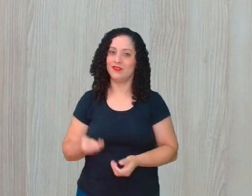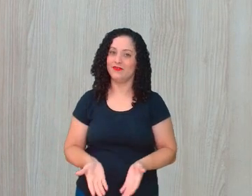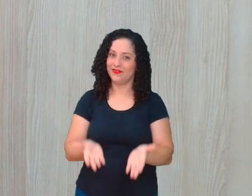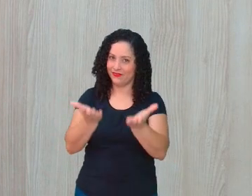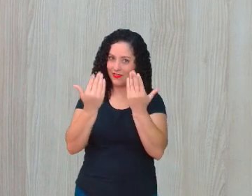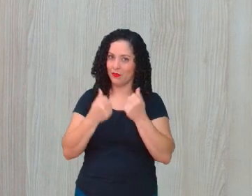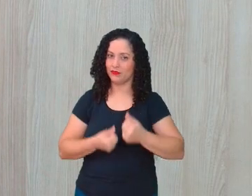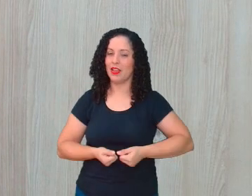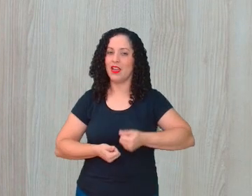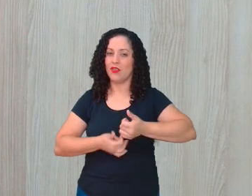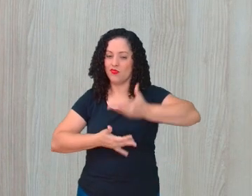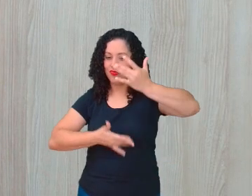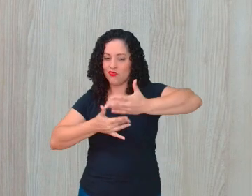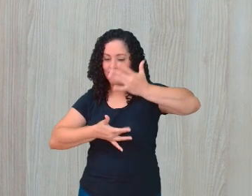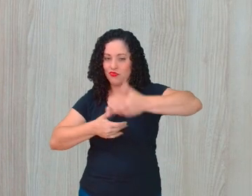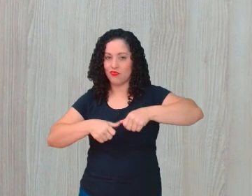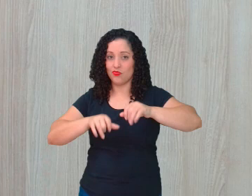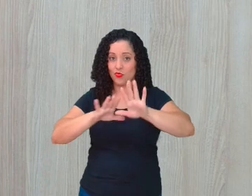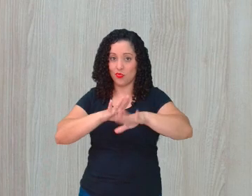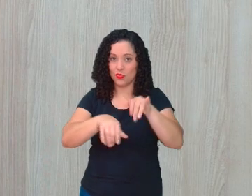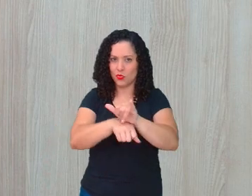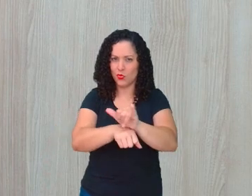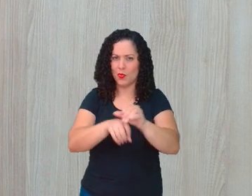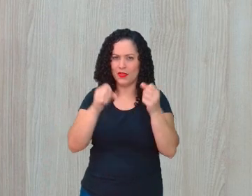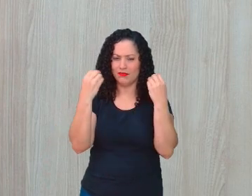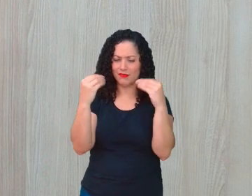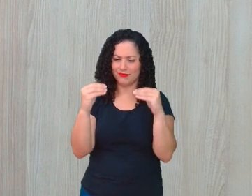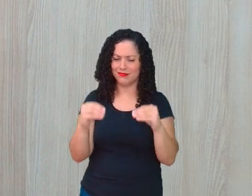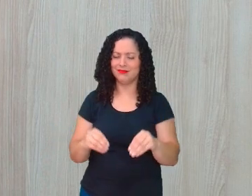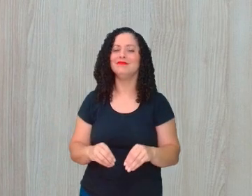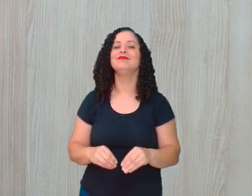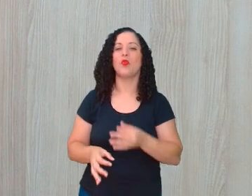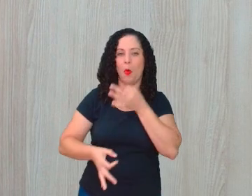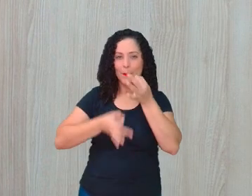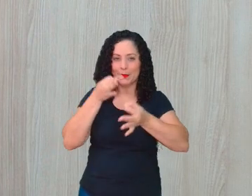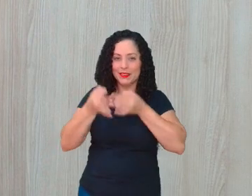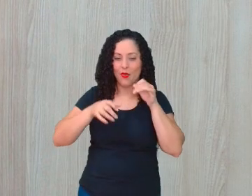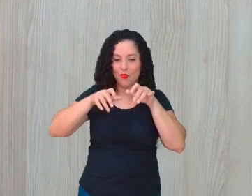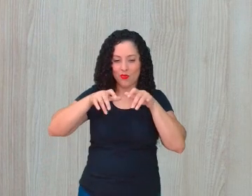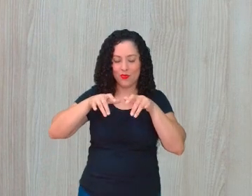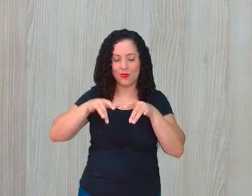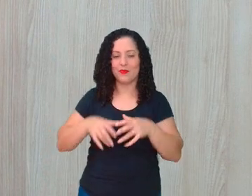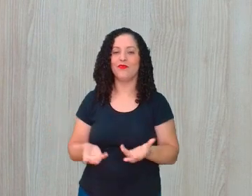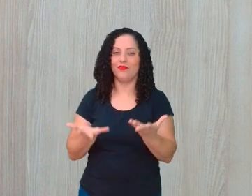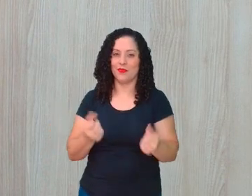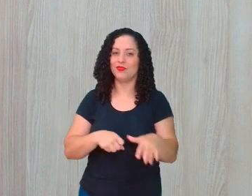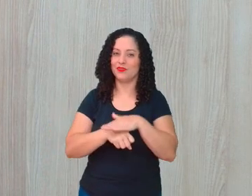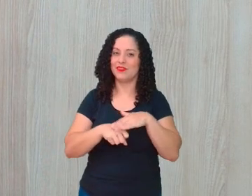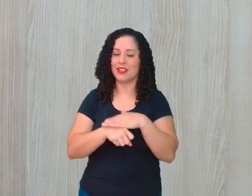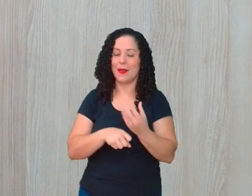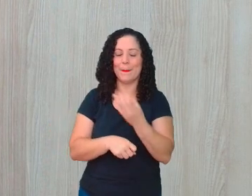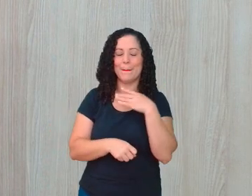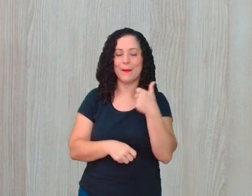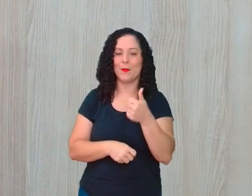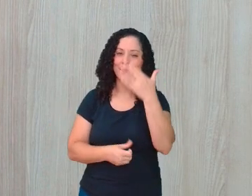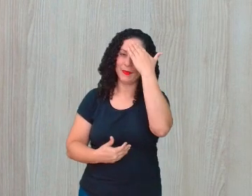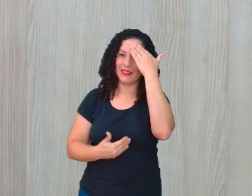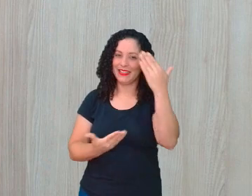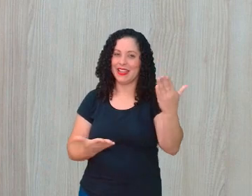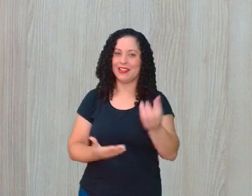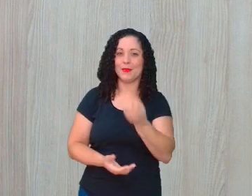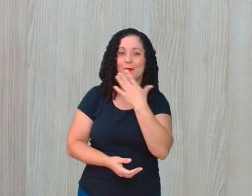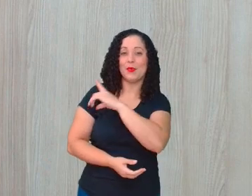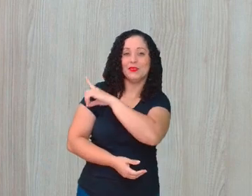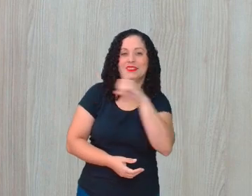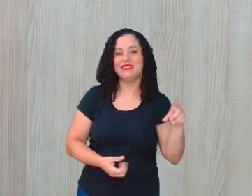bota lá nos comentários no YouTube pra gente. Vamos conversar sobre isso, porque é muito bom. Vilma, muito obrigada. Um bom